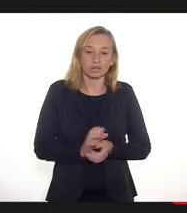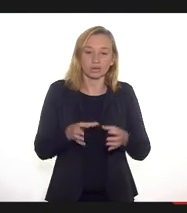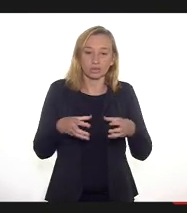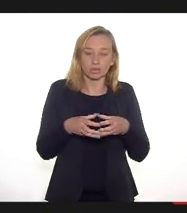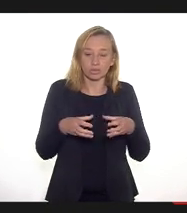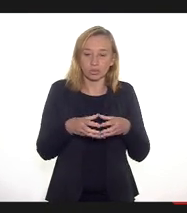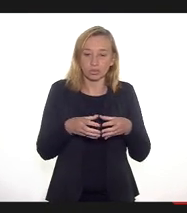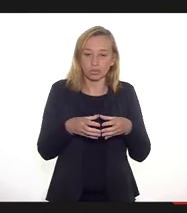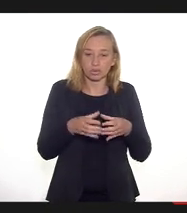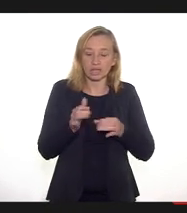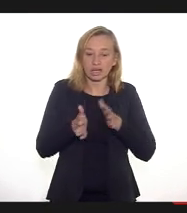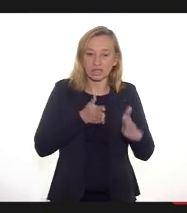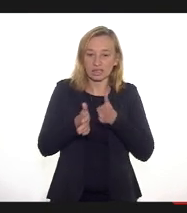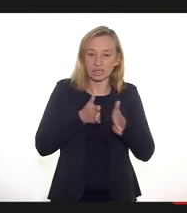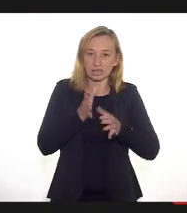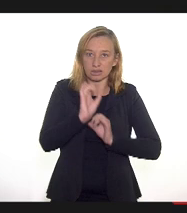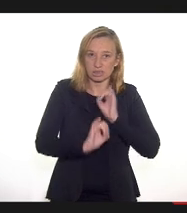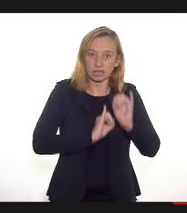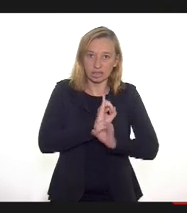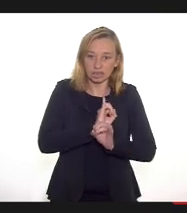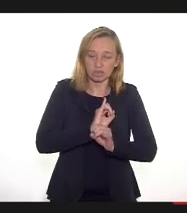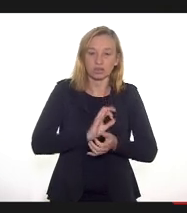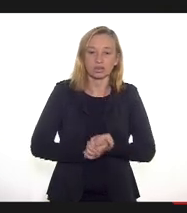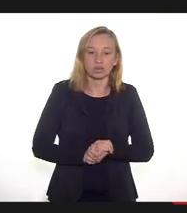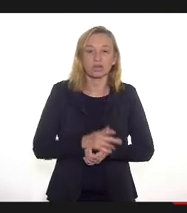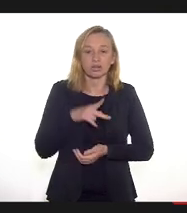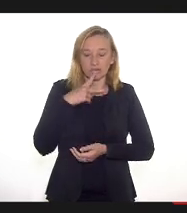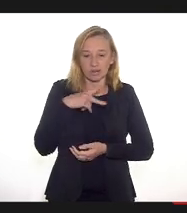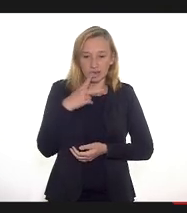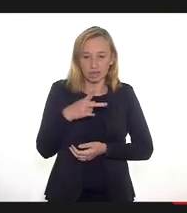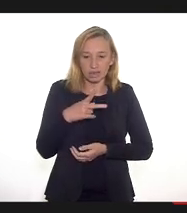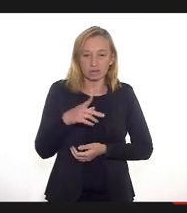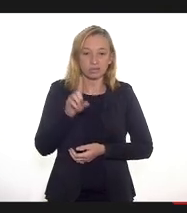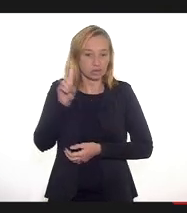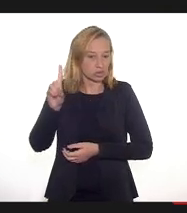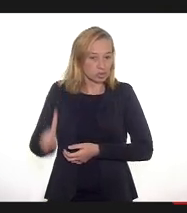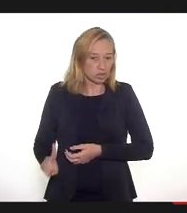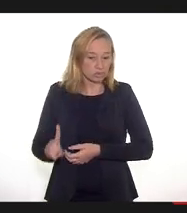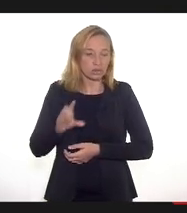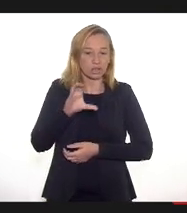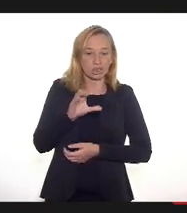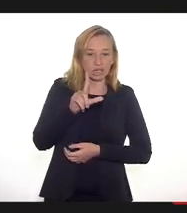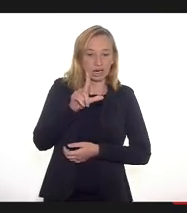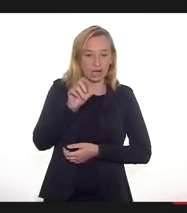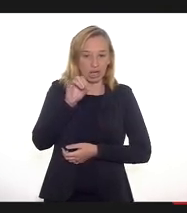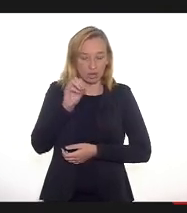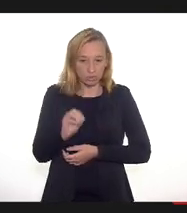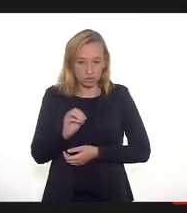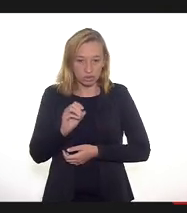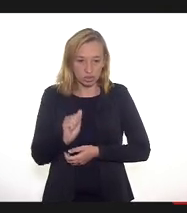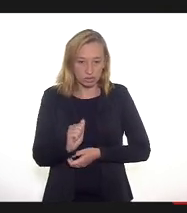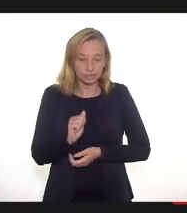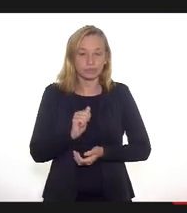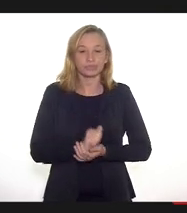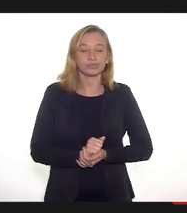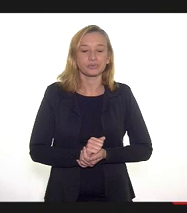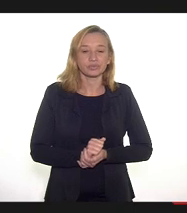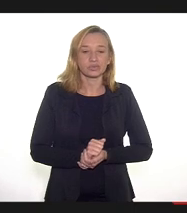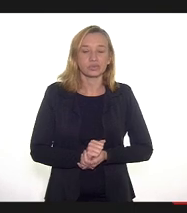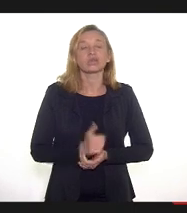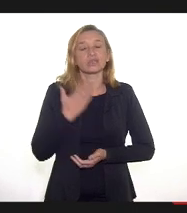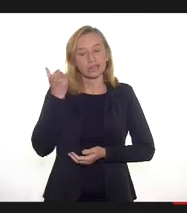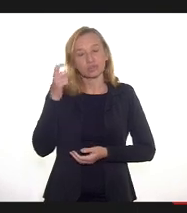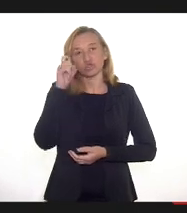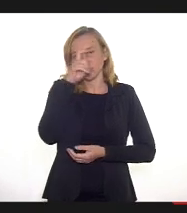ruim. Ter acesso à internet, foi falado pela nossa diretora Cláudia Marques, a gente sabe